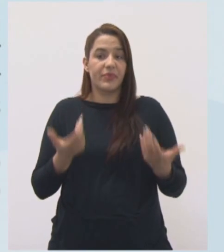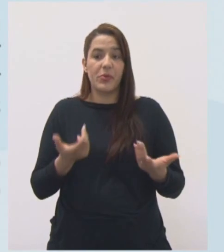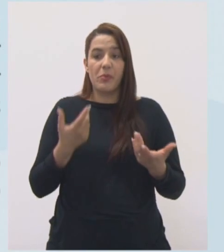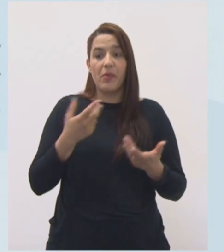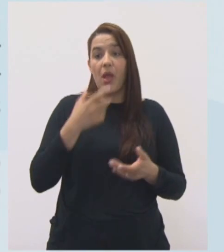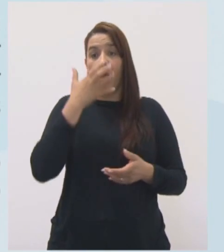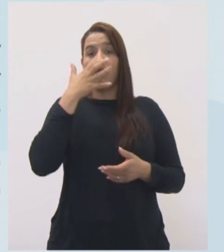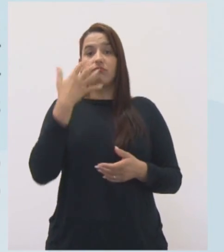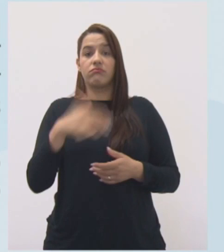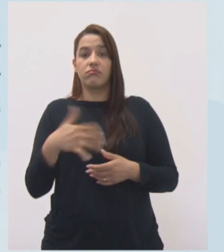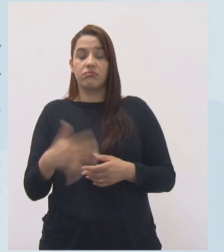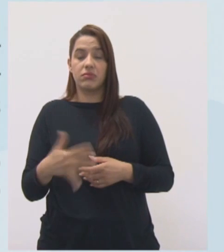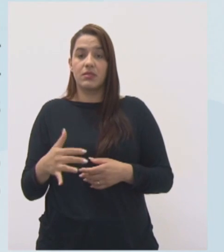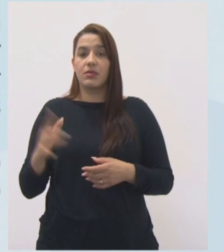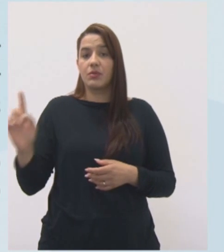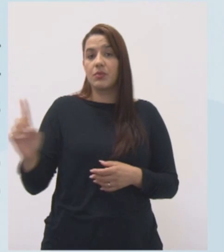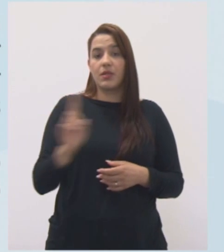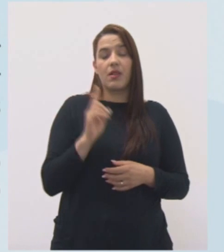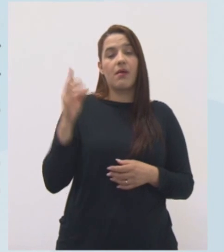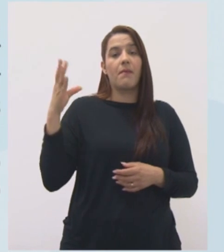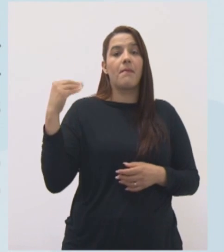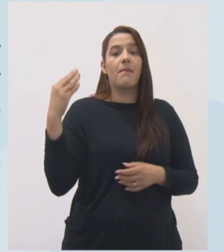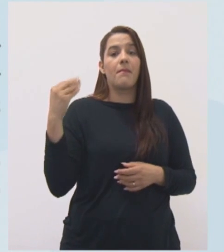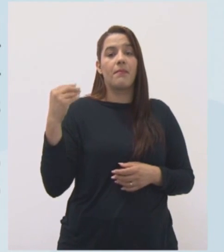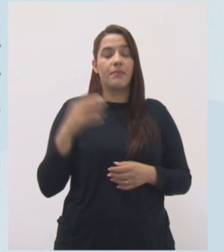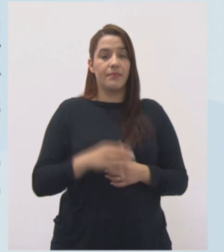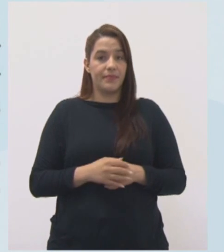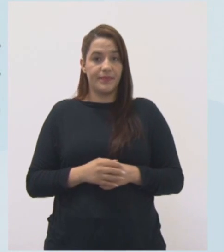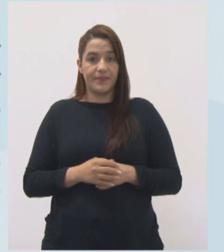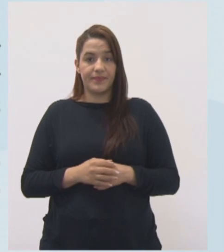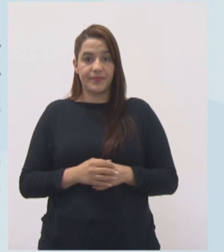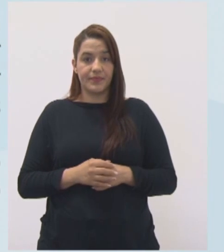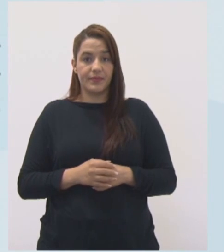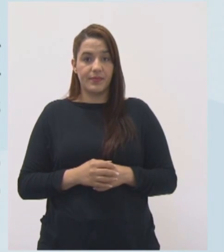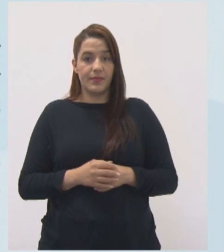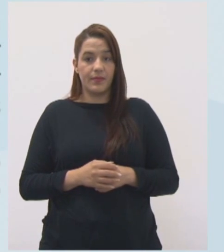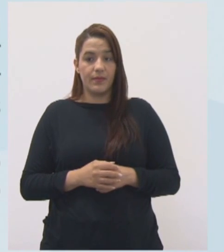mesmo quando o coelho branco disse para si mesmo: